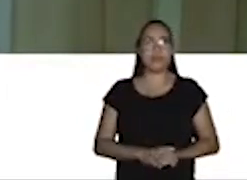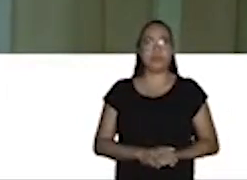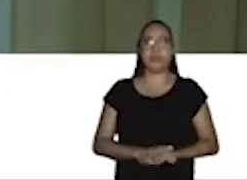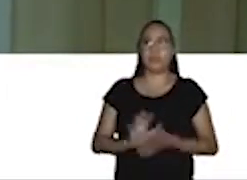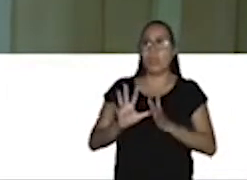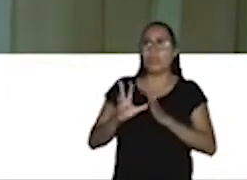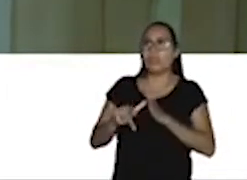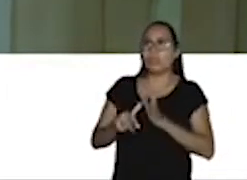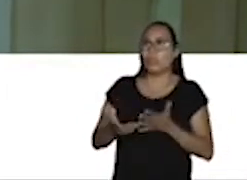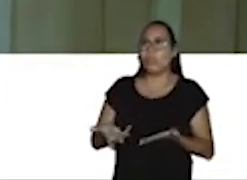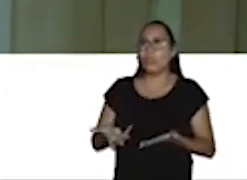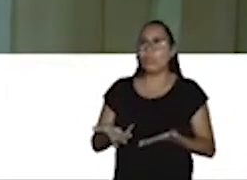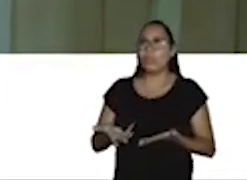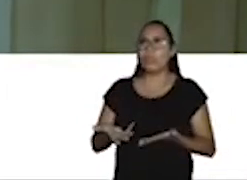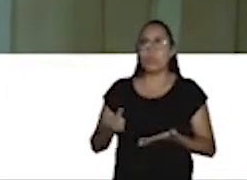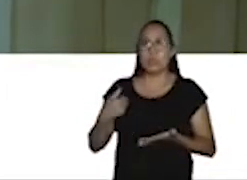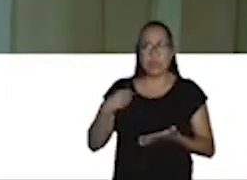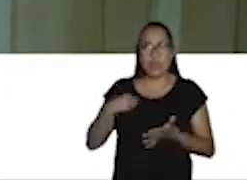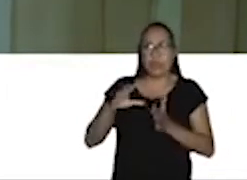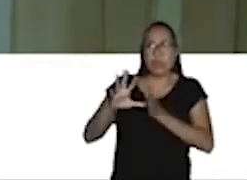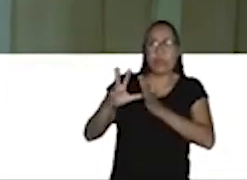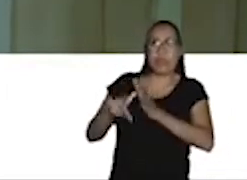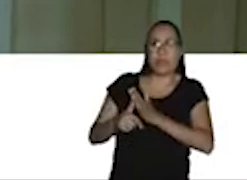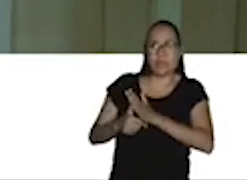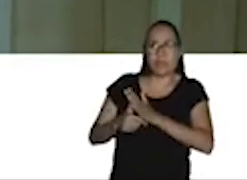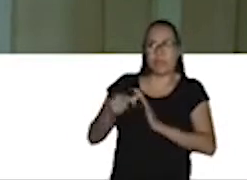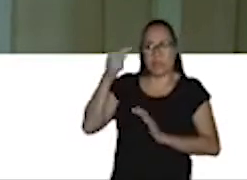Ladrão! É isso que eu sou.